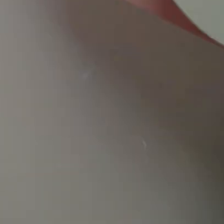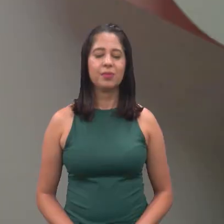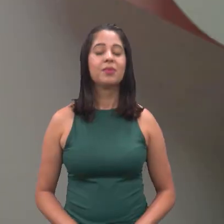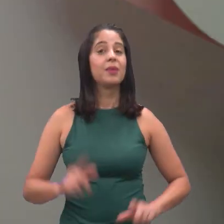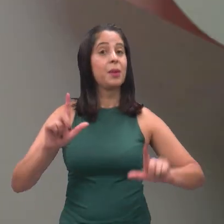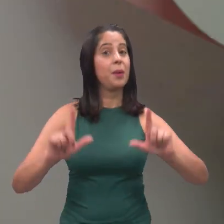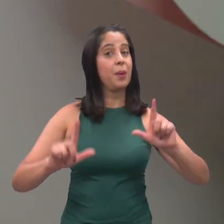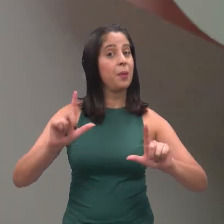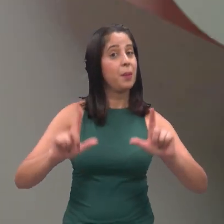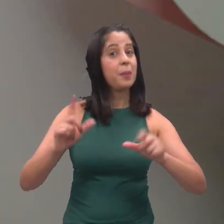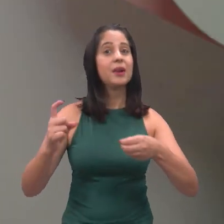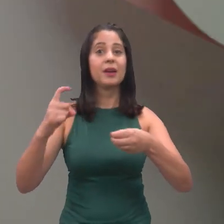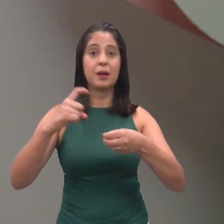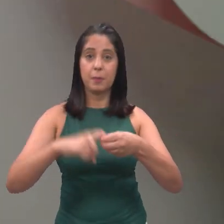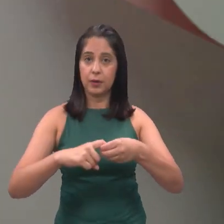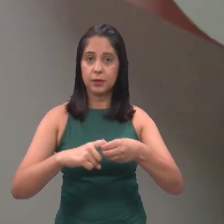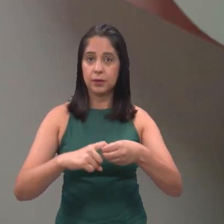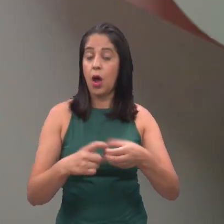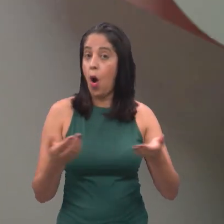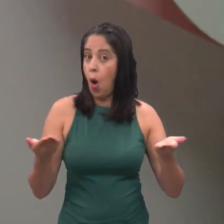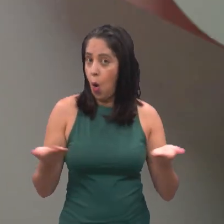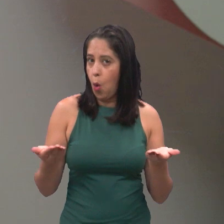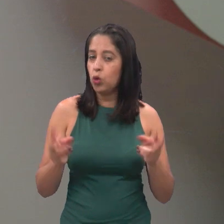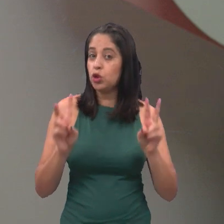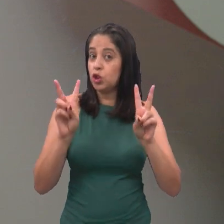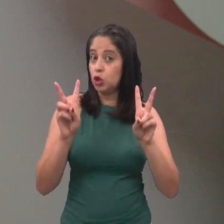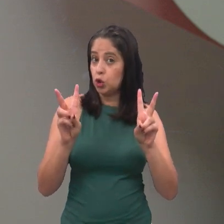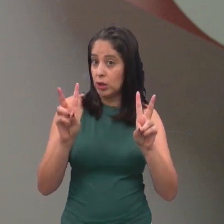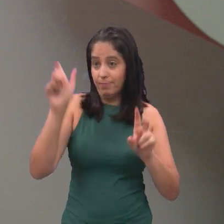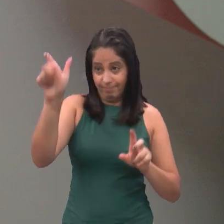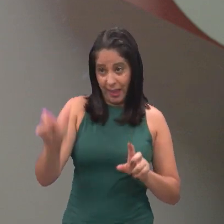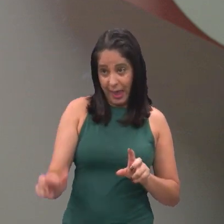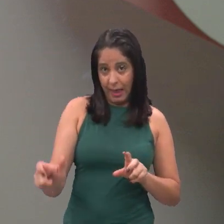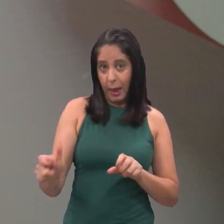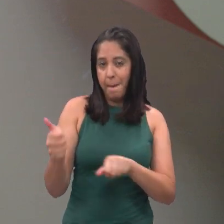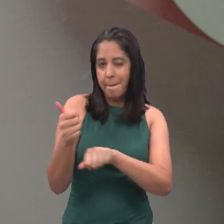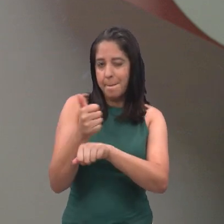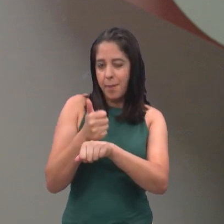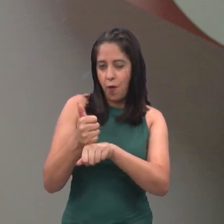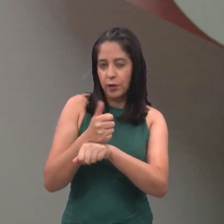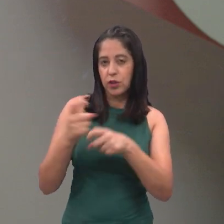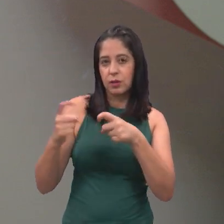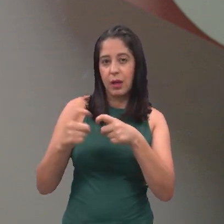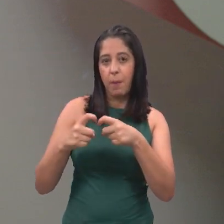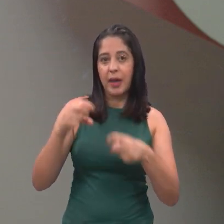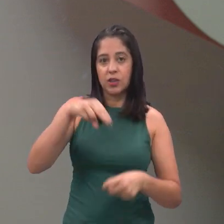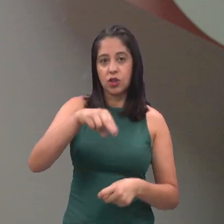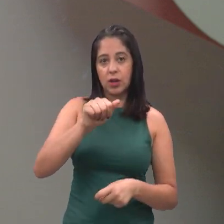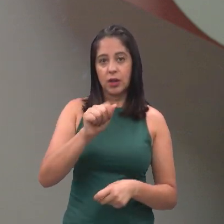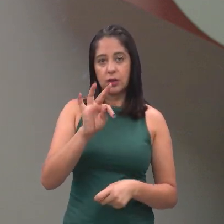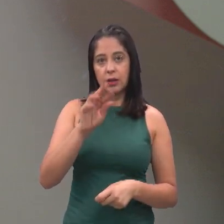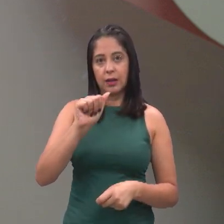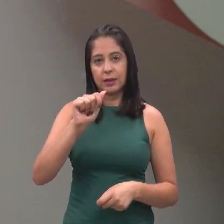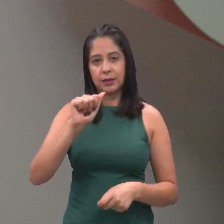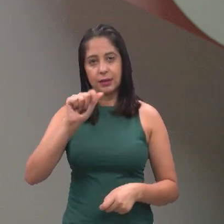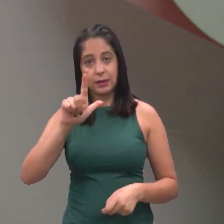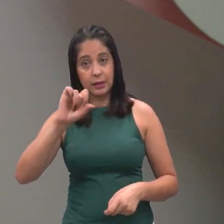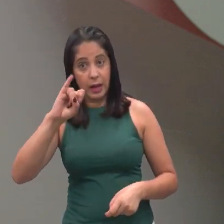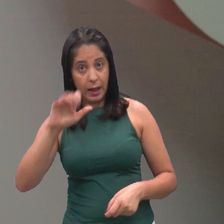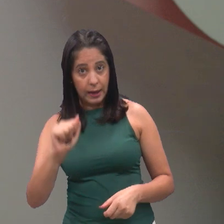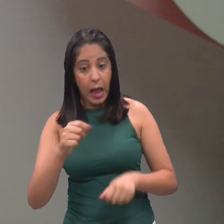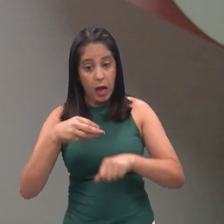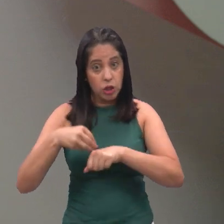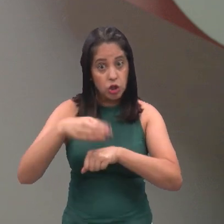Estamos de volta e o De Bem com Você de hoje recebe a infectologista Natália Reis Fraga, com dicas